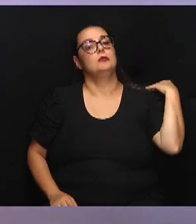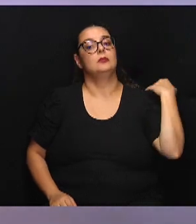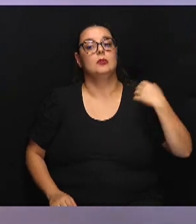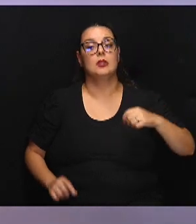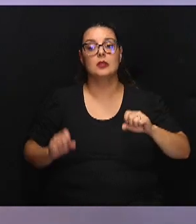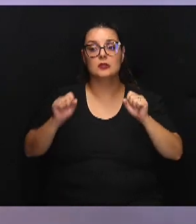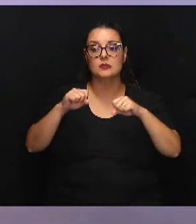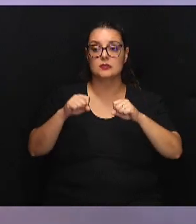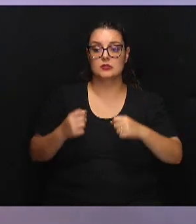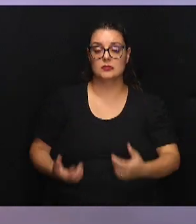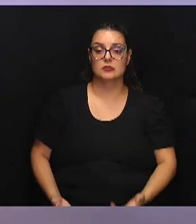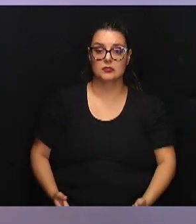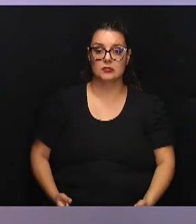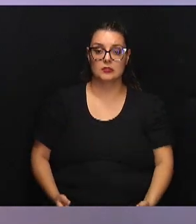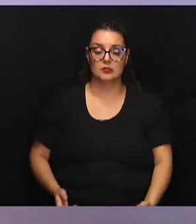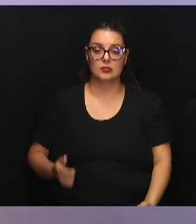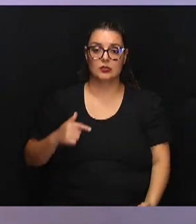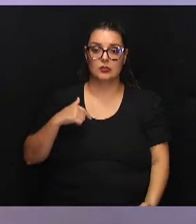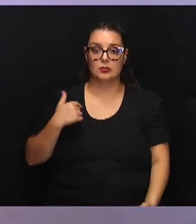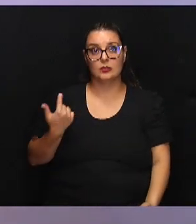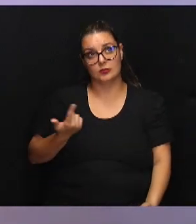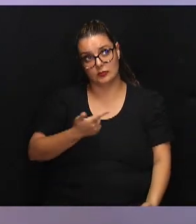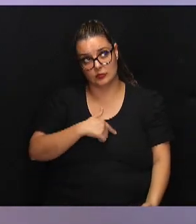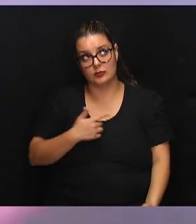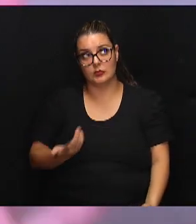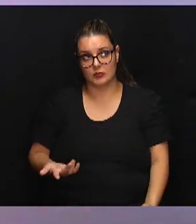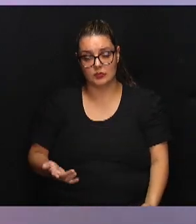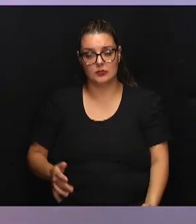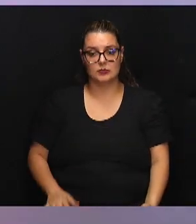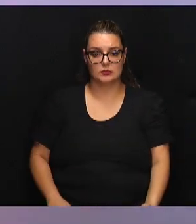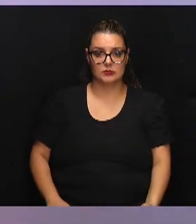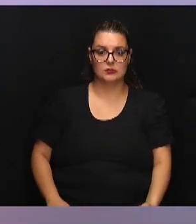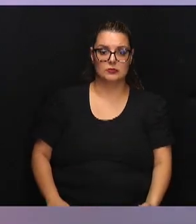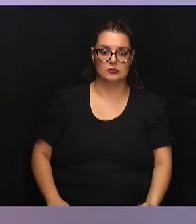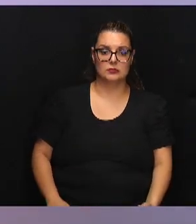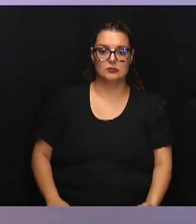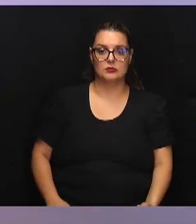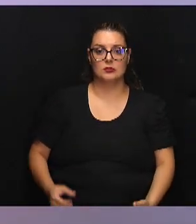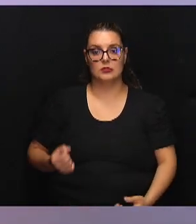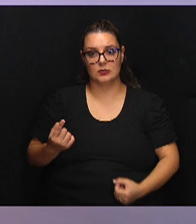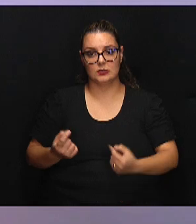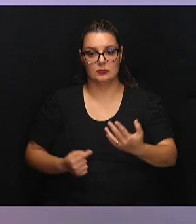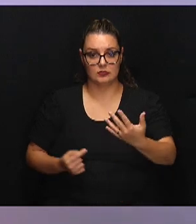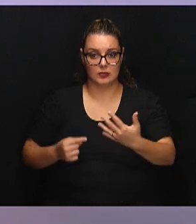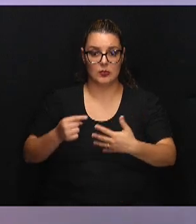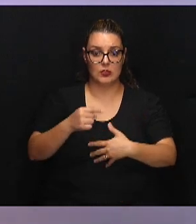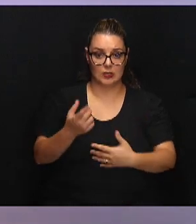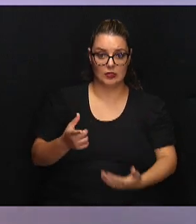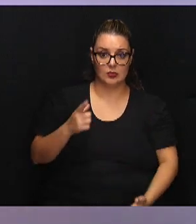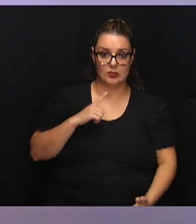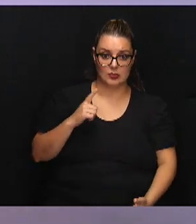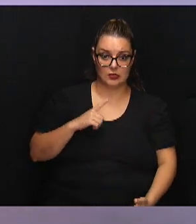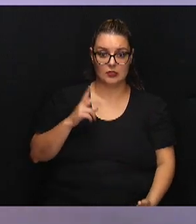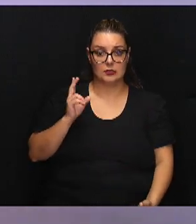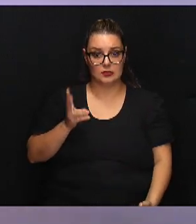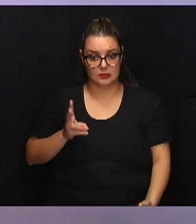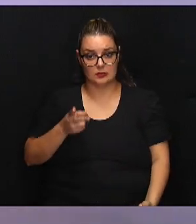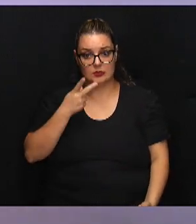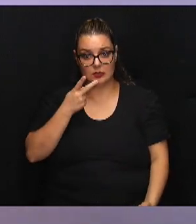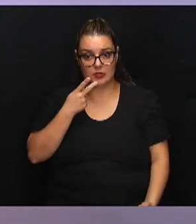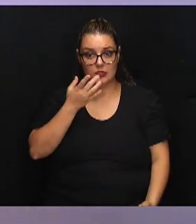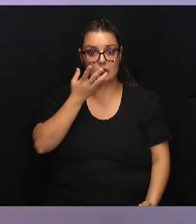Sim. A gente, sim, alguns fatores de alerta que a gente sempre fala